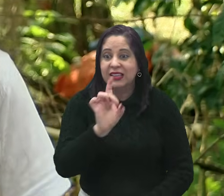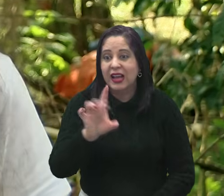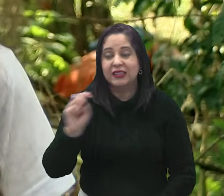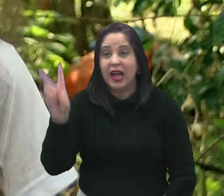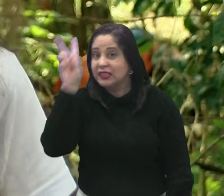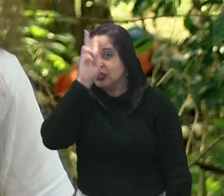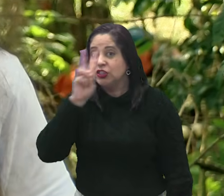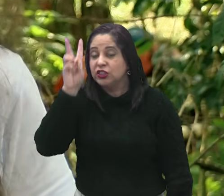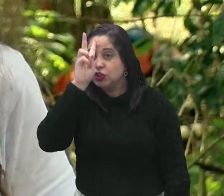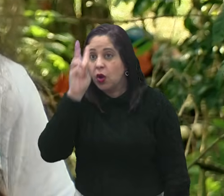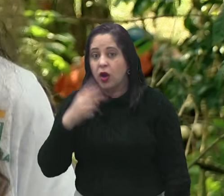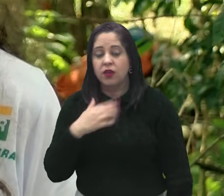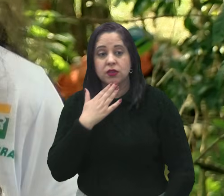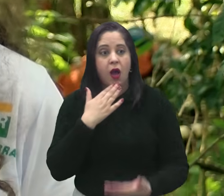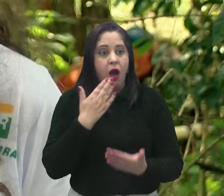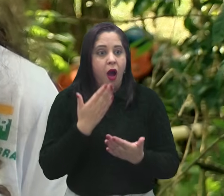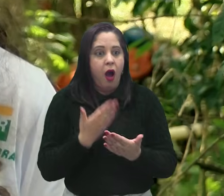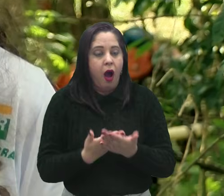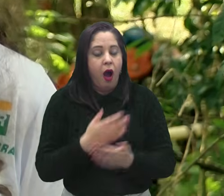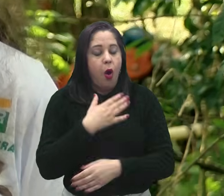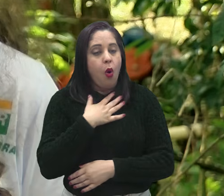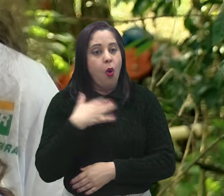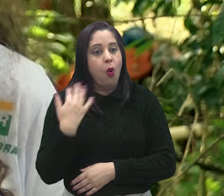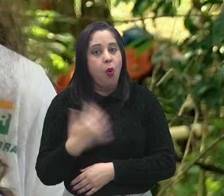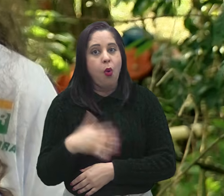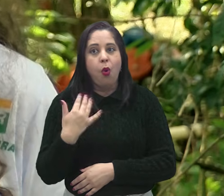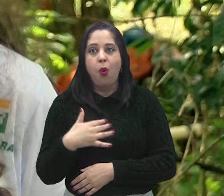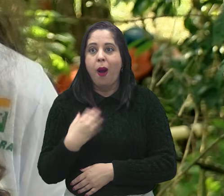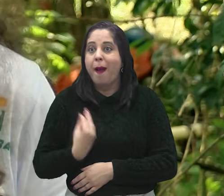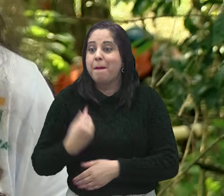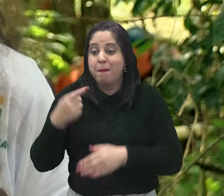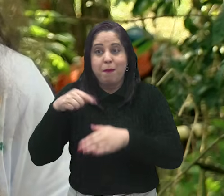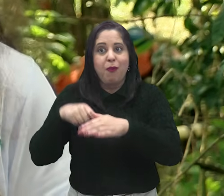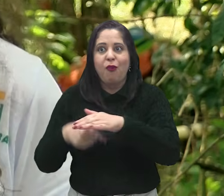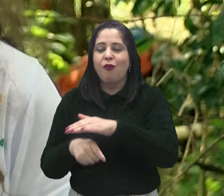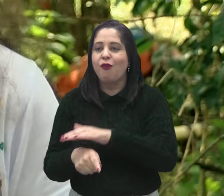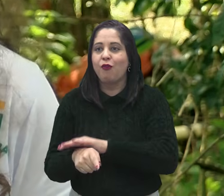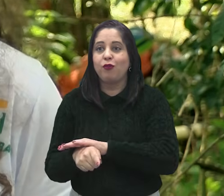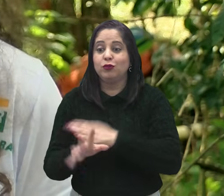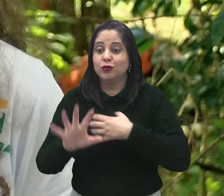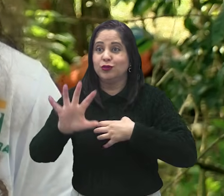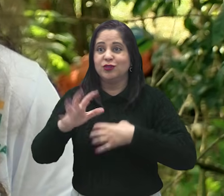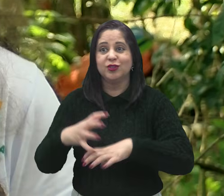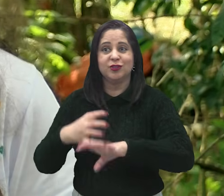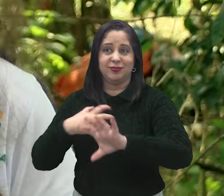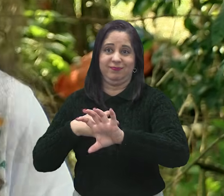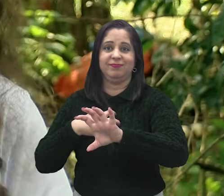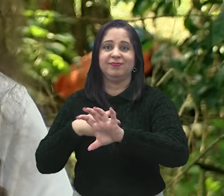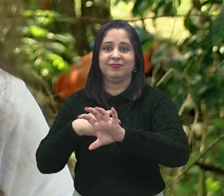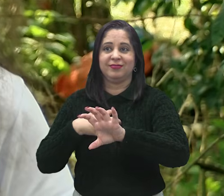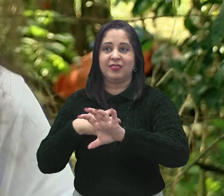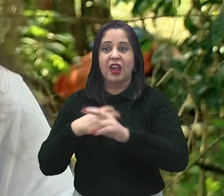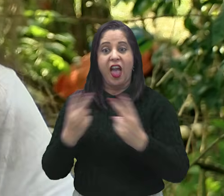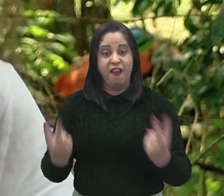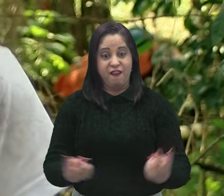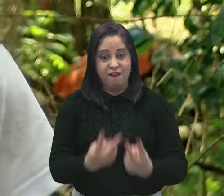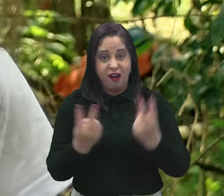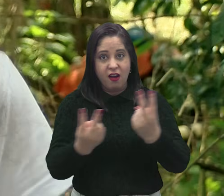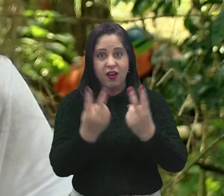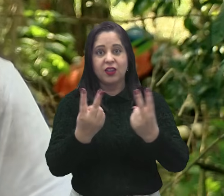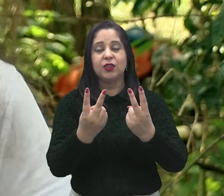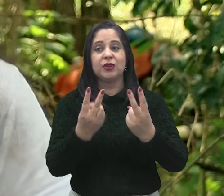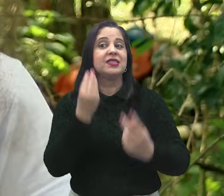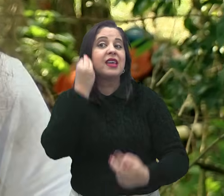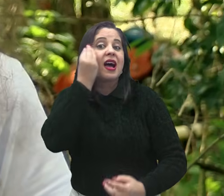gente, que profundo isso. Então, você começa a valorizar o que a pessoa aprendeu, você começa a valorizar